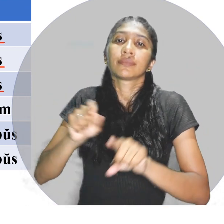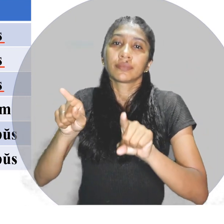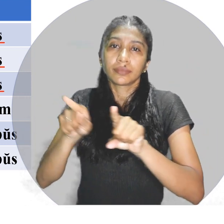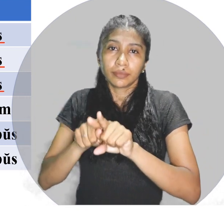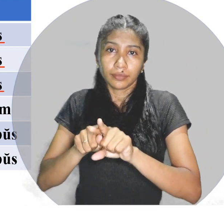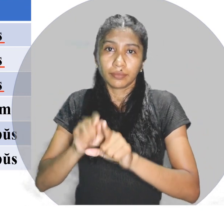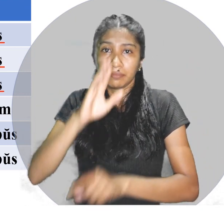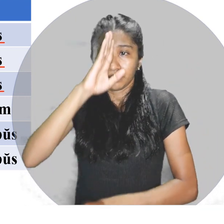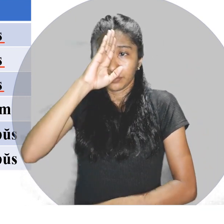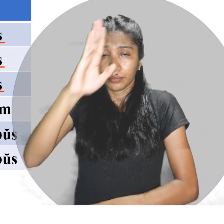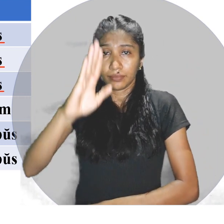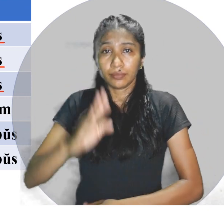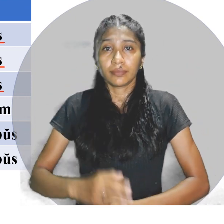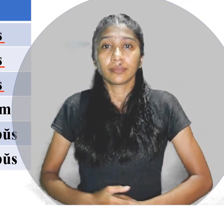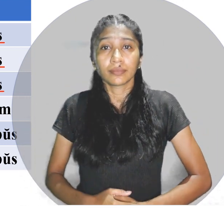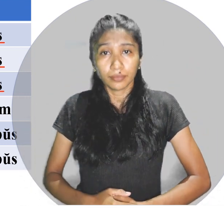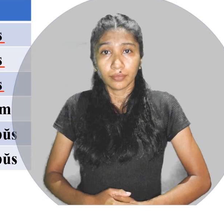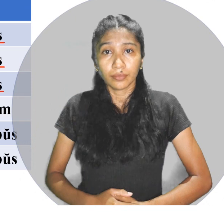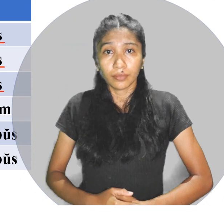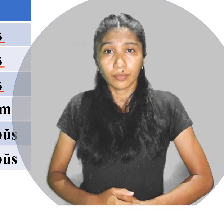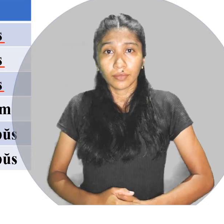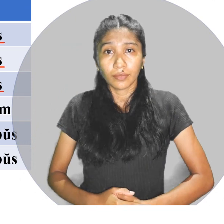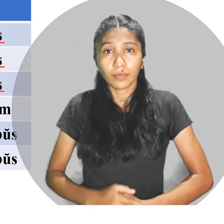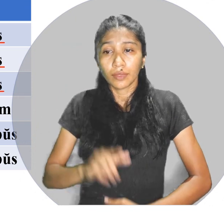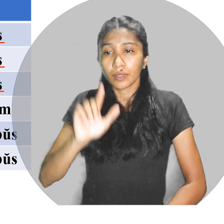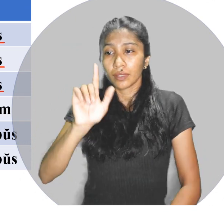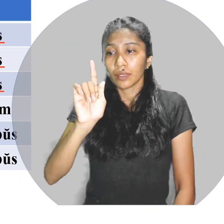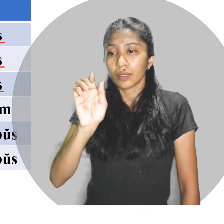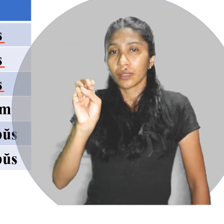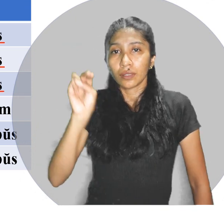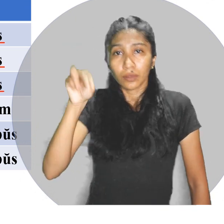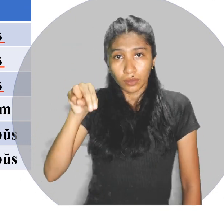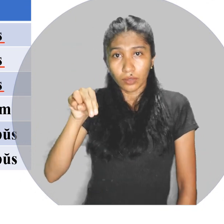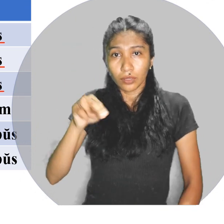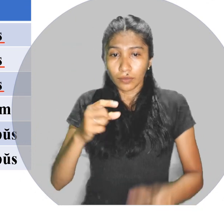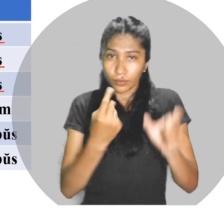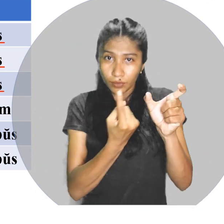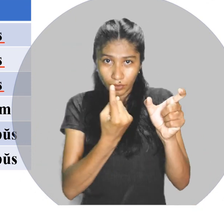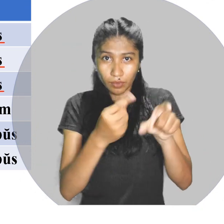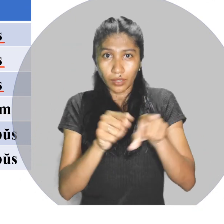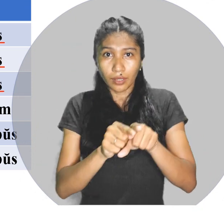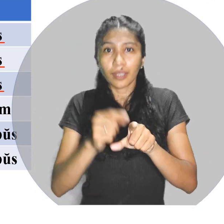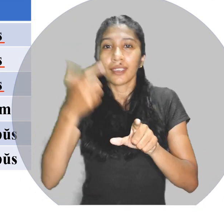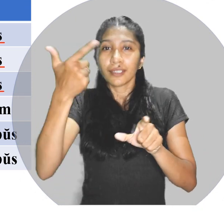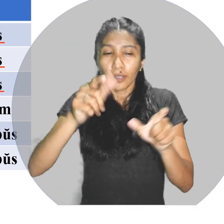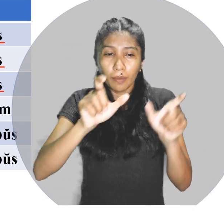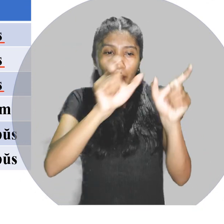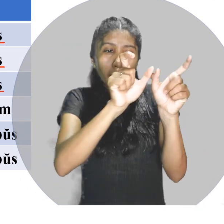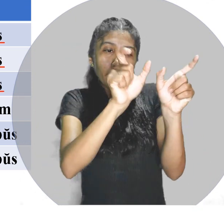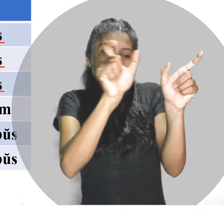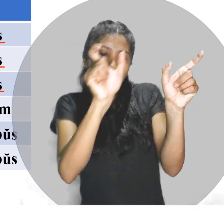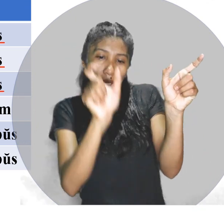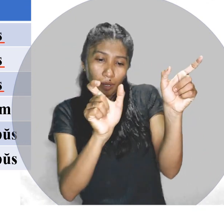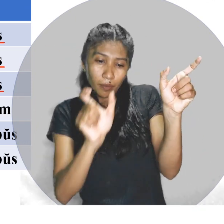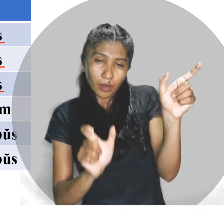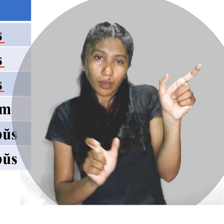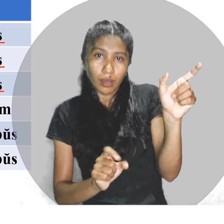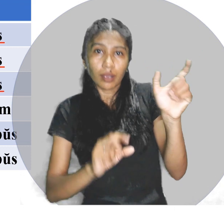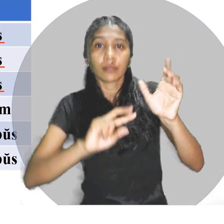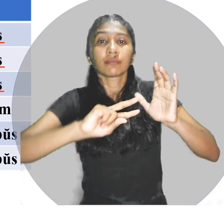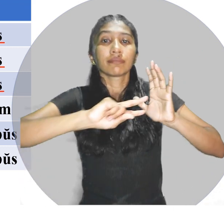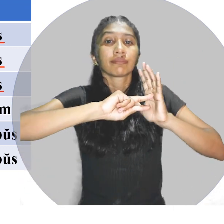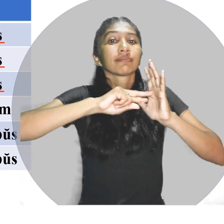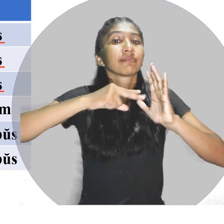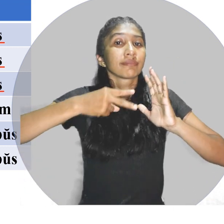direto. No genitivo singular, usaremos regis. Aurea domus